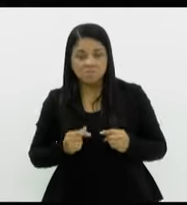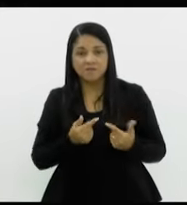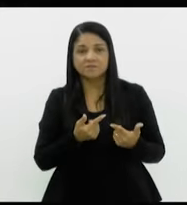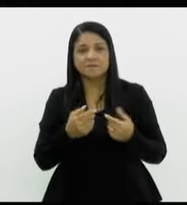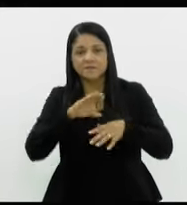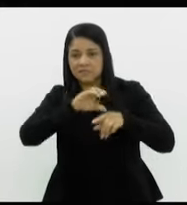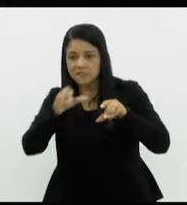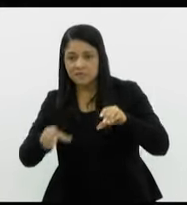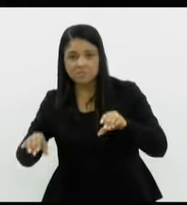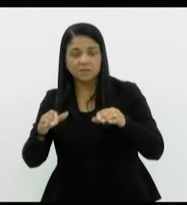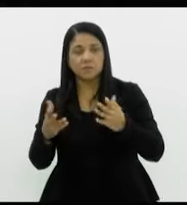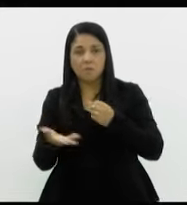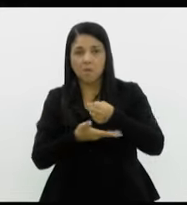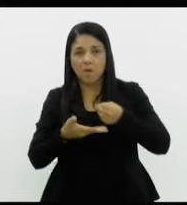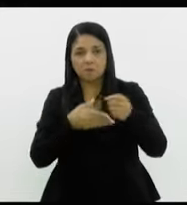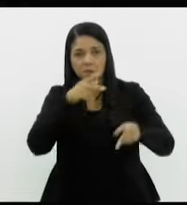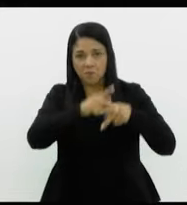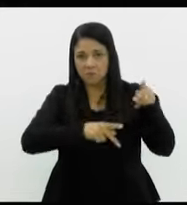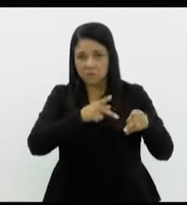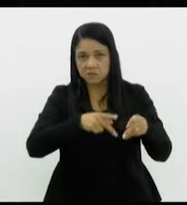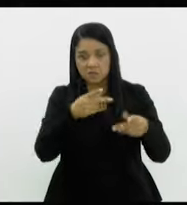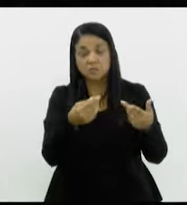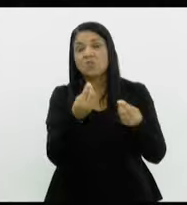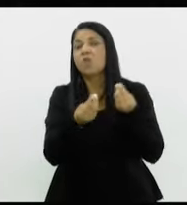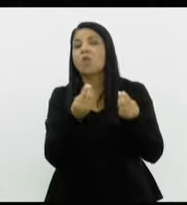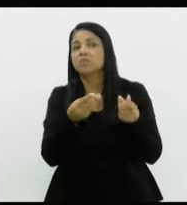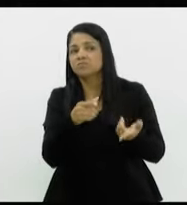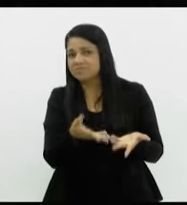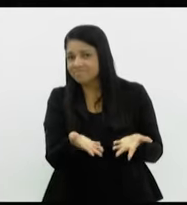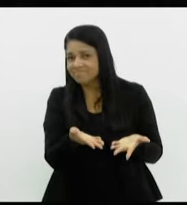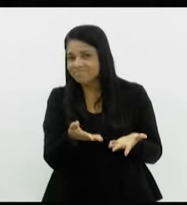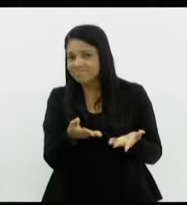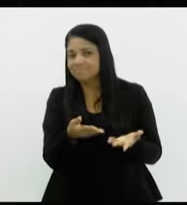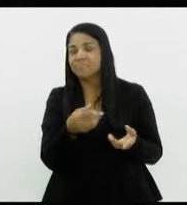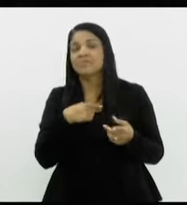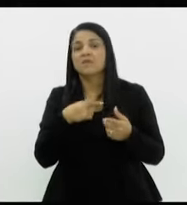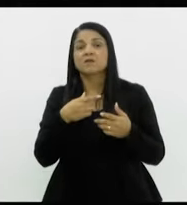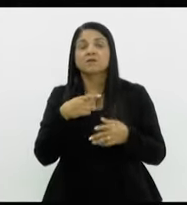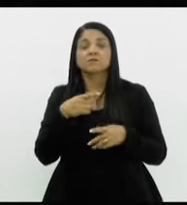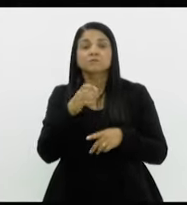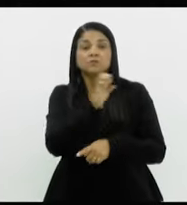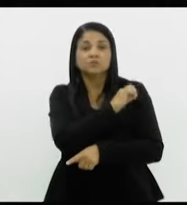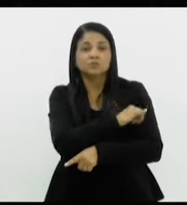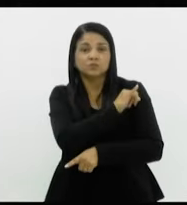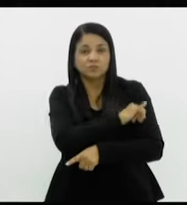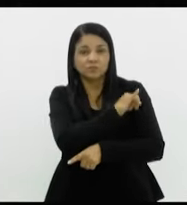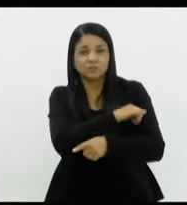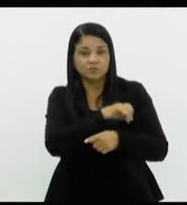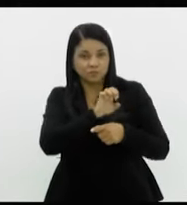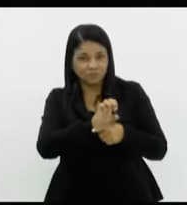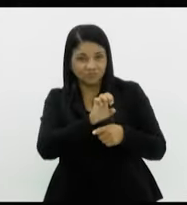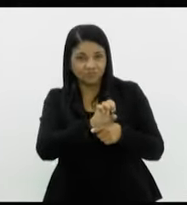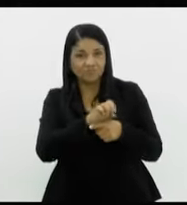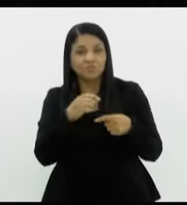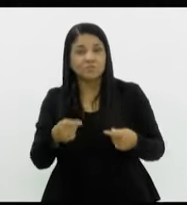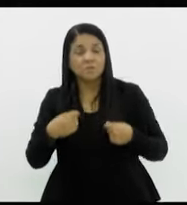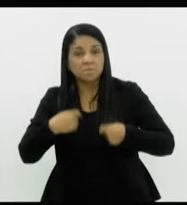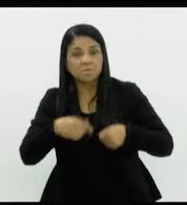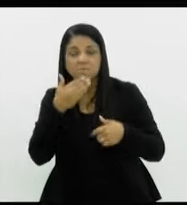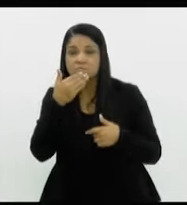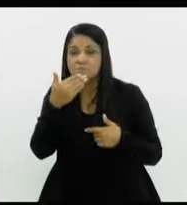a população fluminense. O Estado do Rio de Janeiro clama por ações integradas de inteligência que